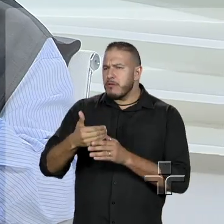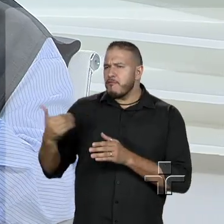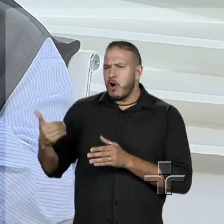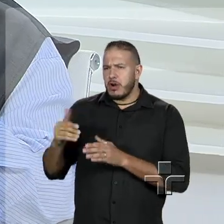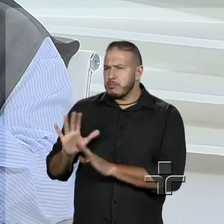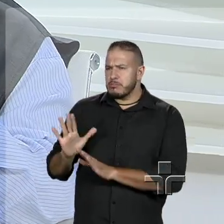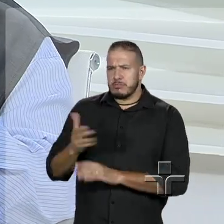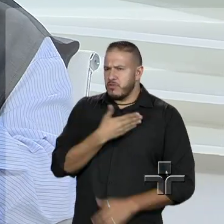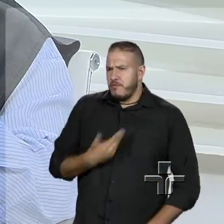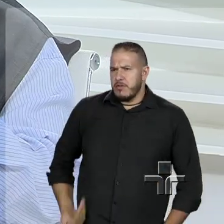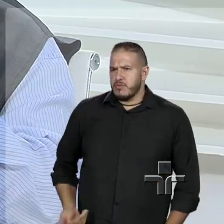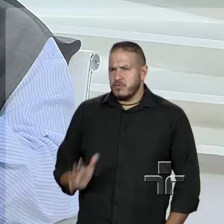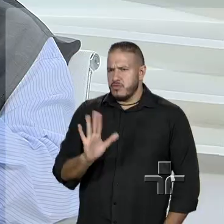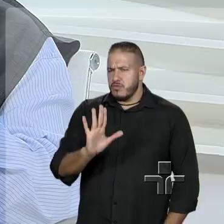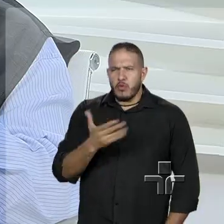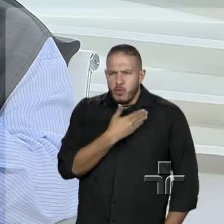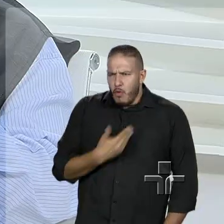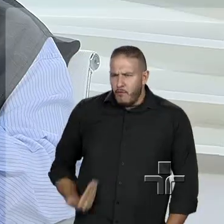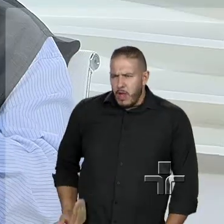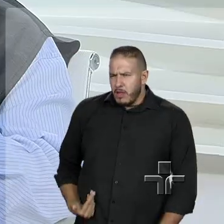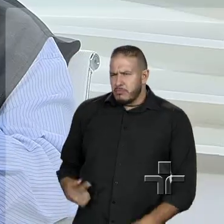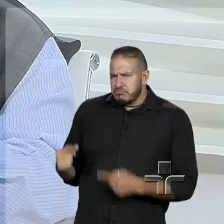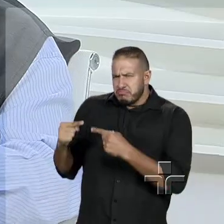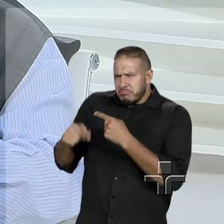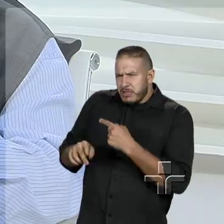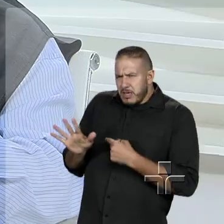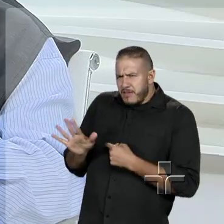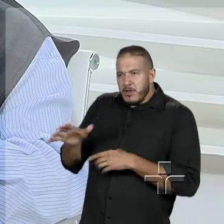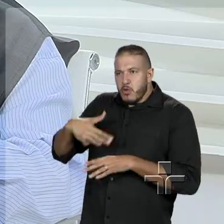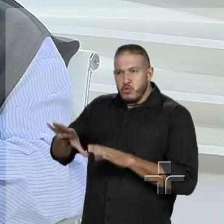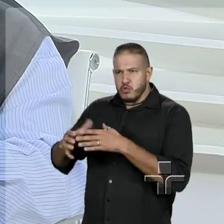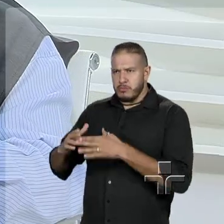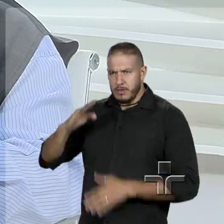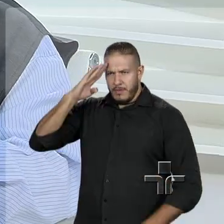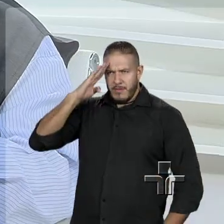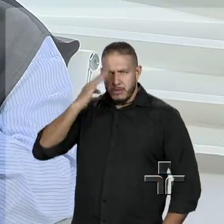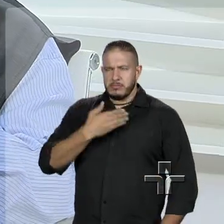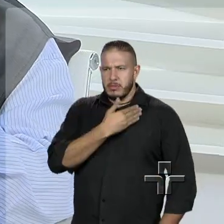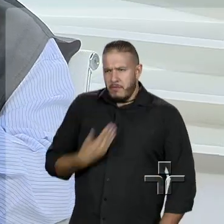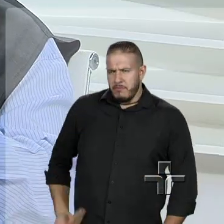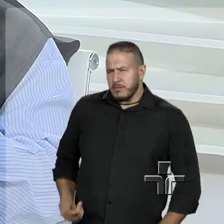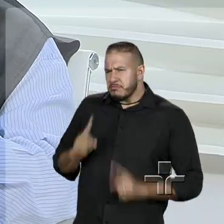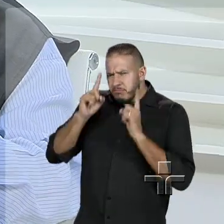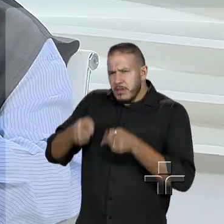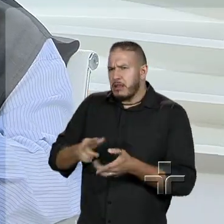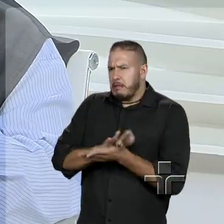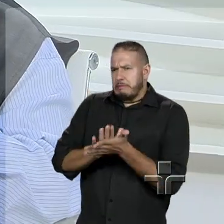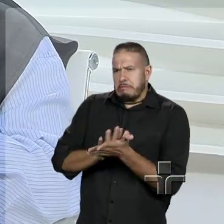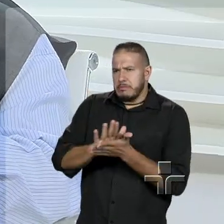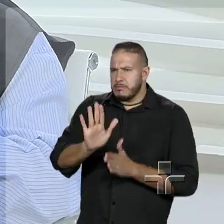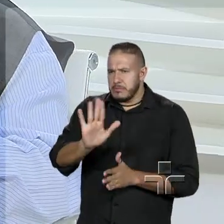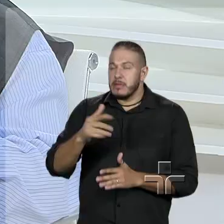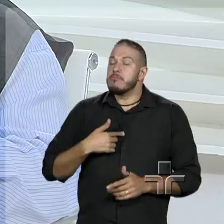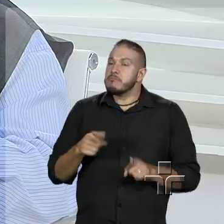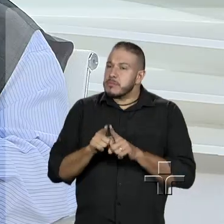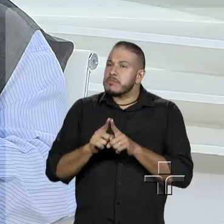governo. O governo não tem nada a ver com as Forças Armadas. Mesmo porque é o que eu digo,